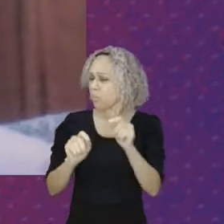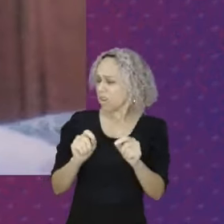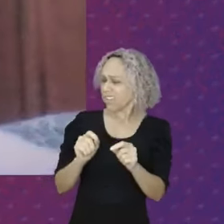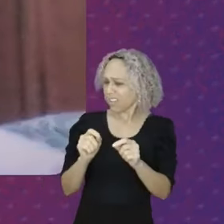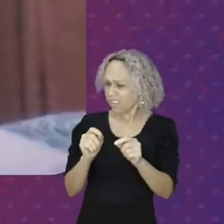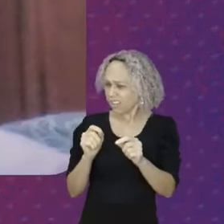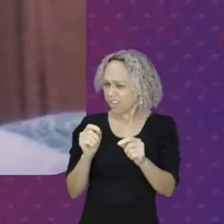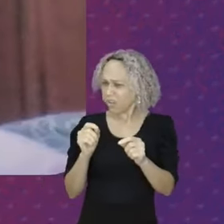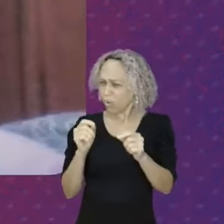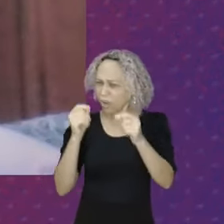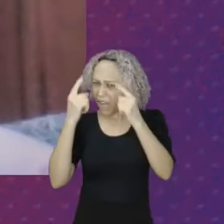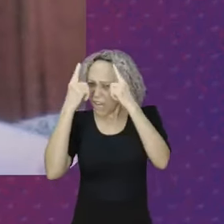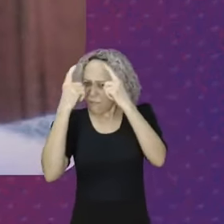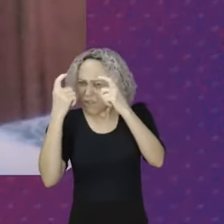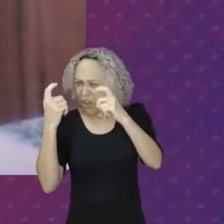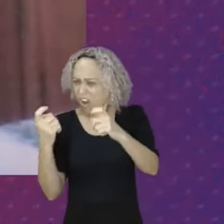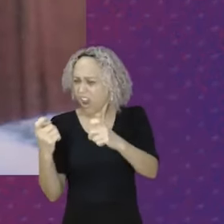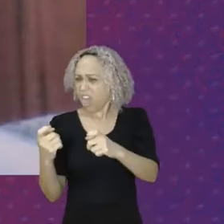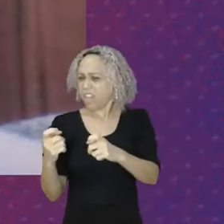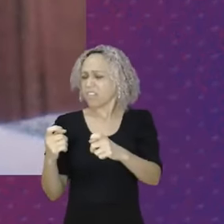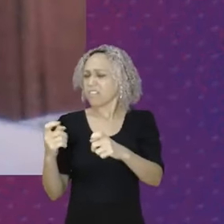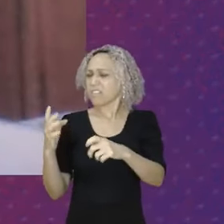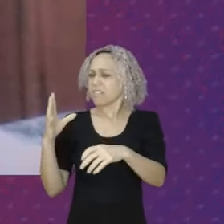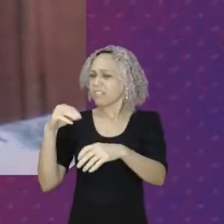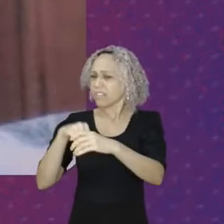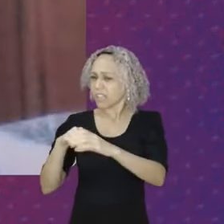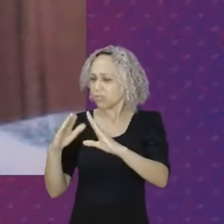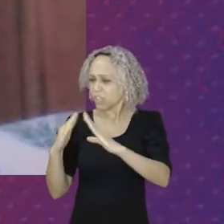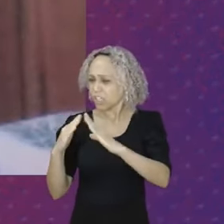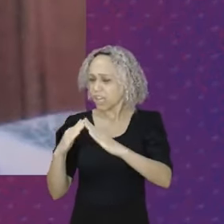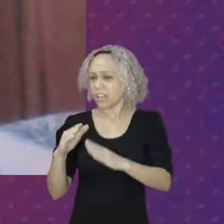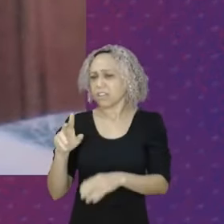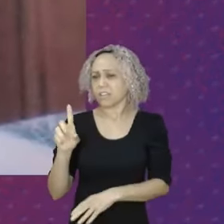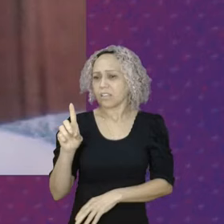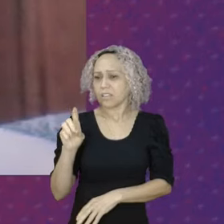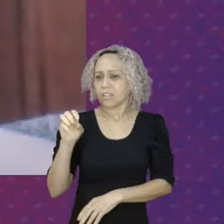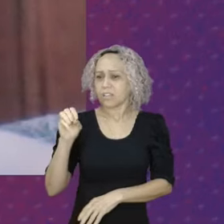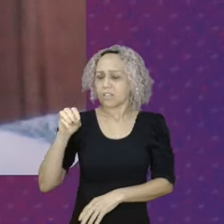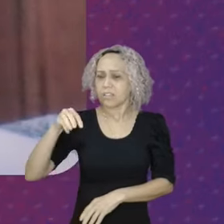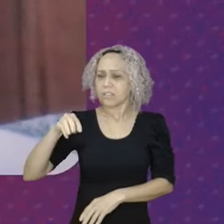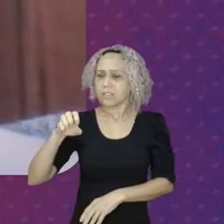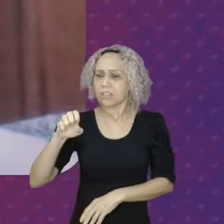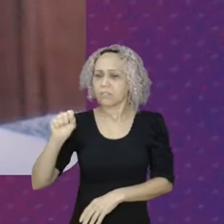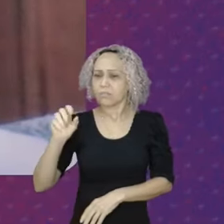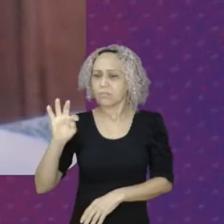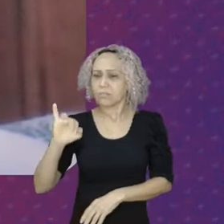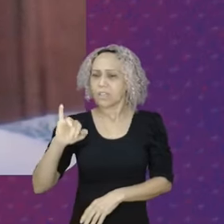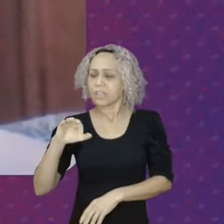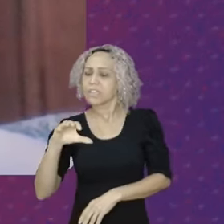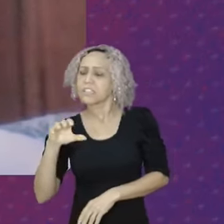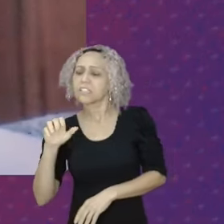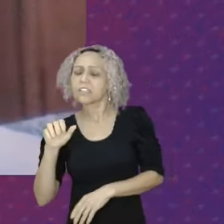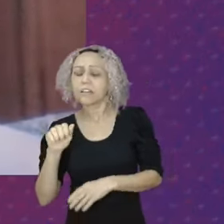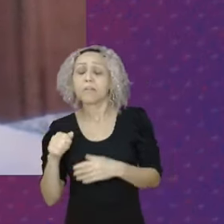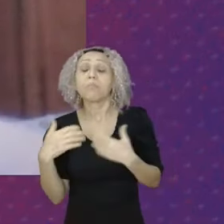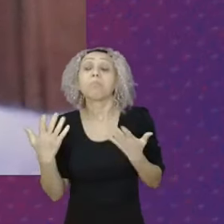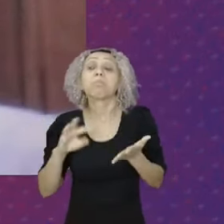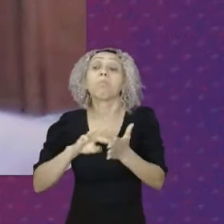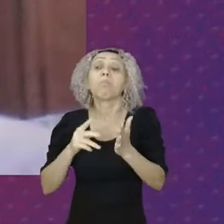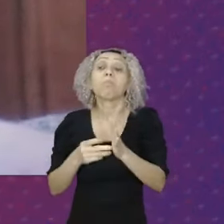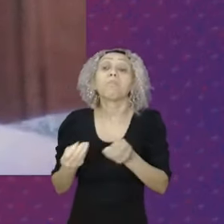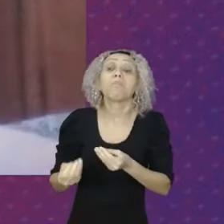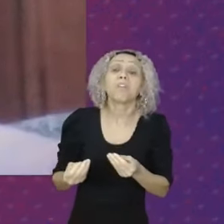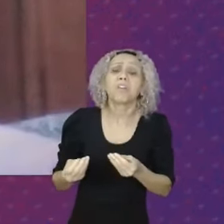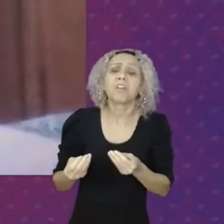doméstica devido ao relacionamento afetivo que tem com a pessoa a gente também acho que é muito importante que sejam promovidas as articulações e parcerias das